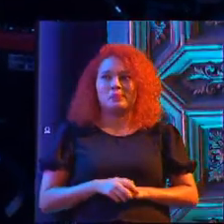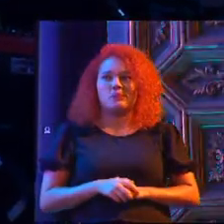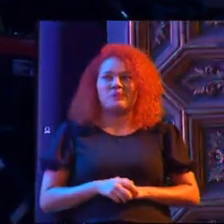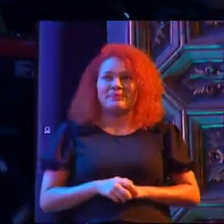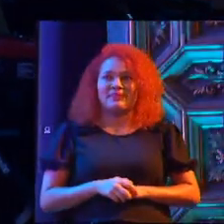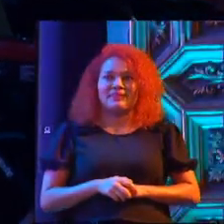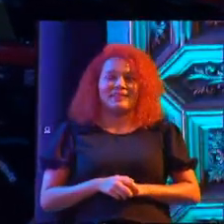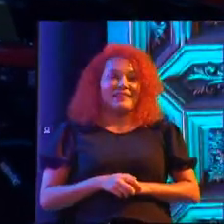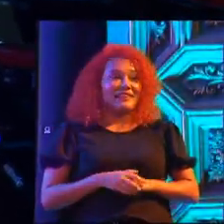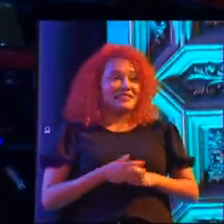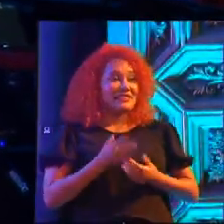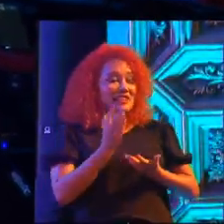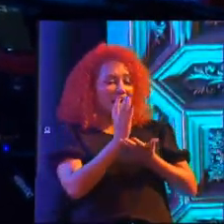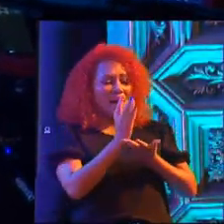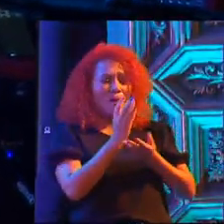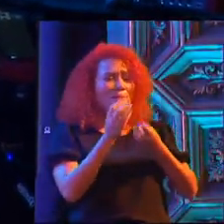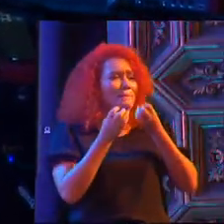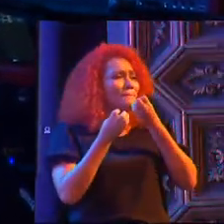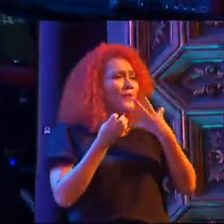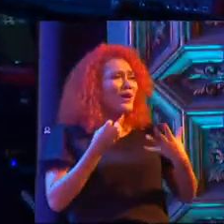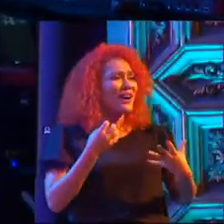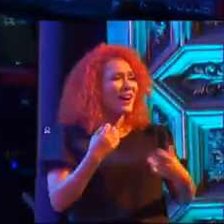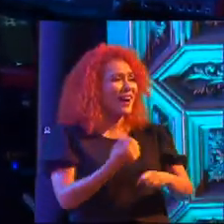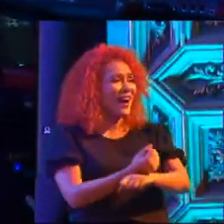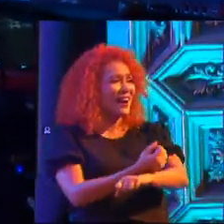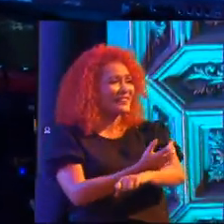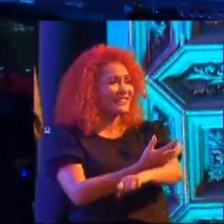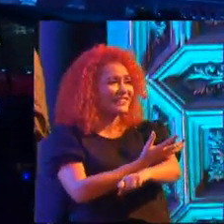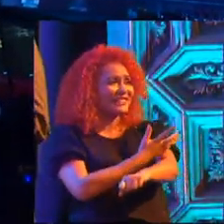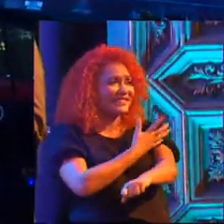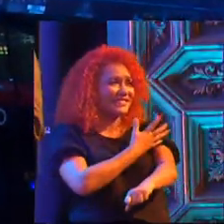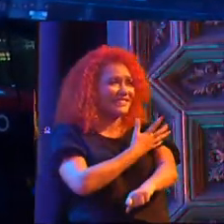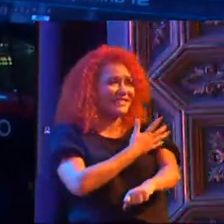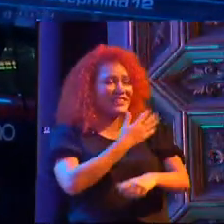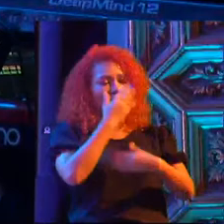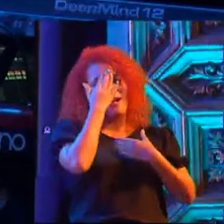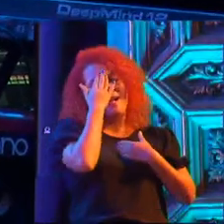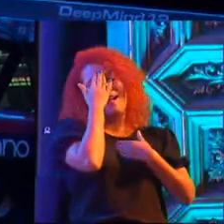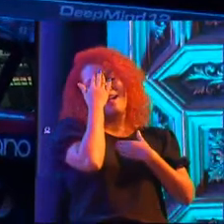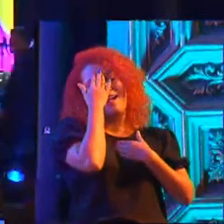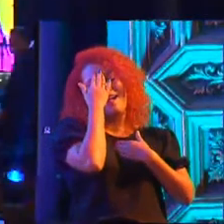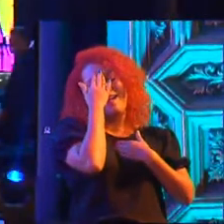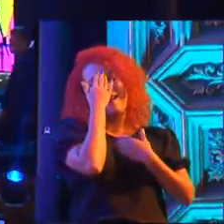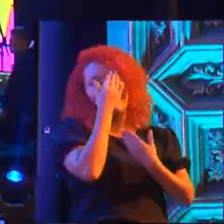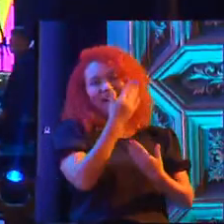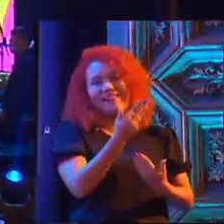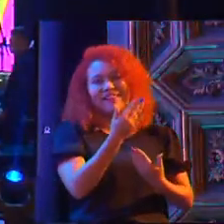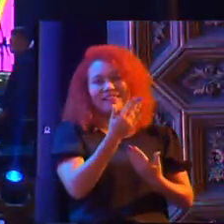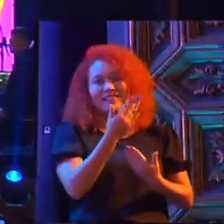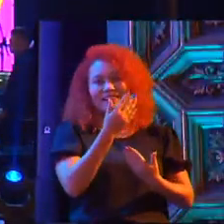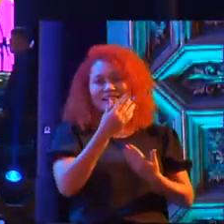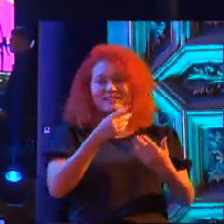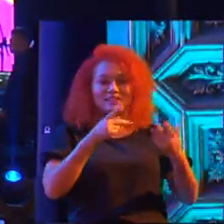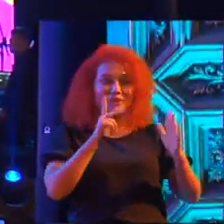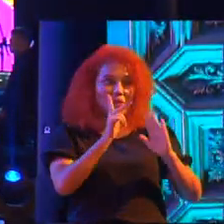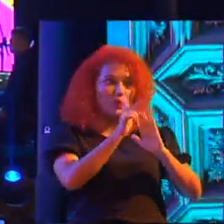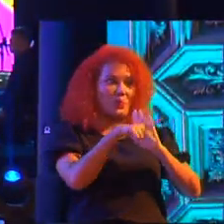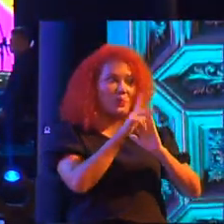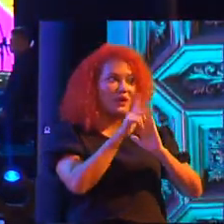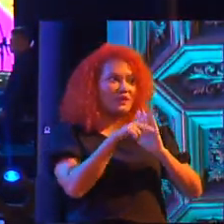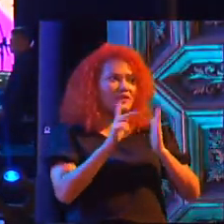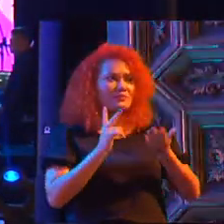Gente, isso é muito bom, essa emoção. Eu agradeço primeiramente a gestão desse projeto lindo, que eu acho que